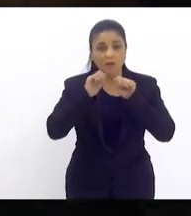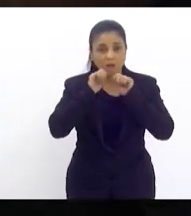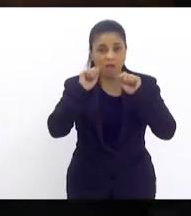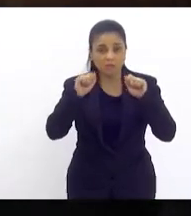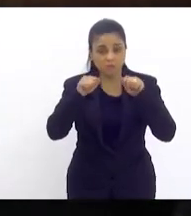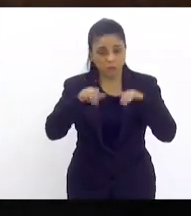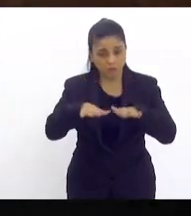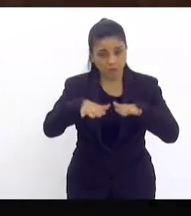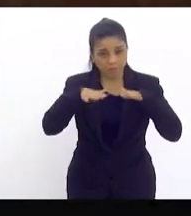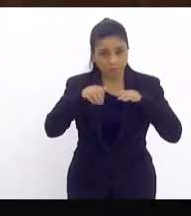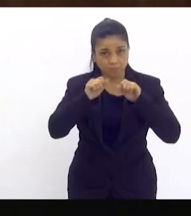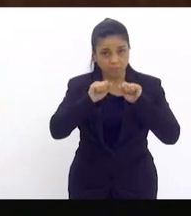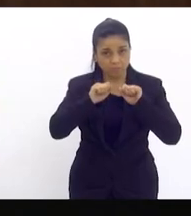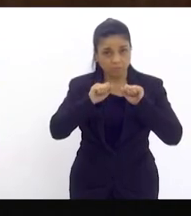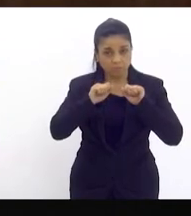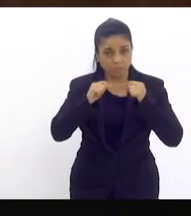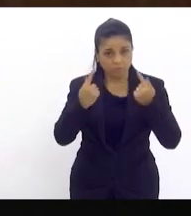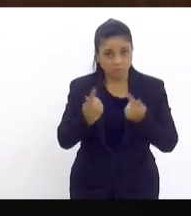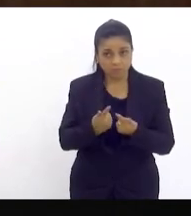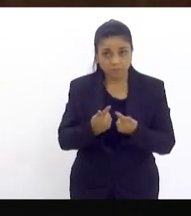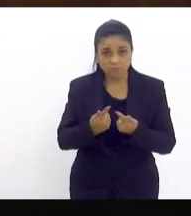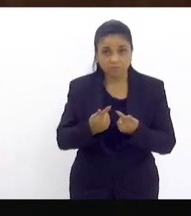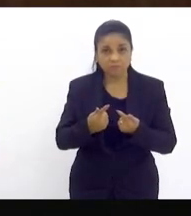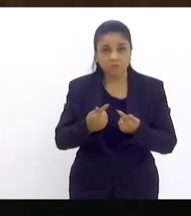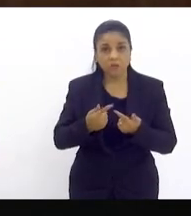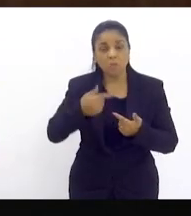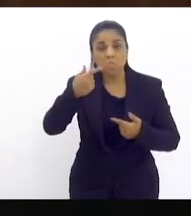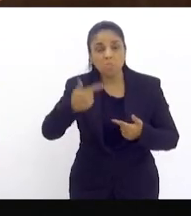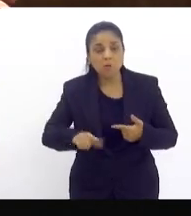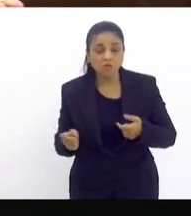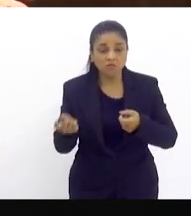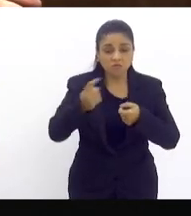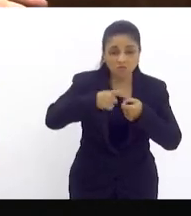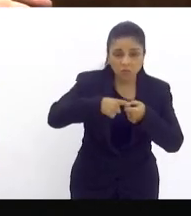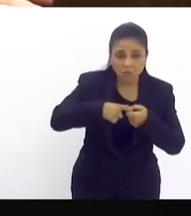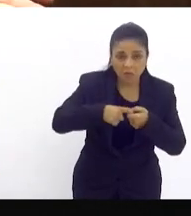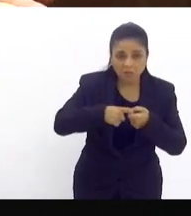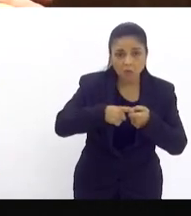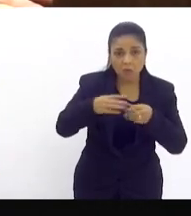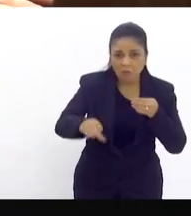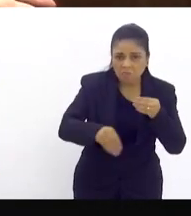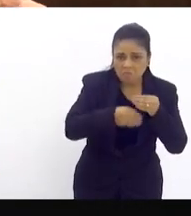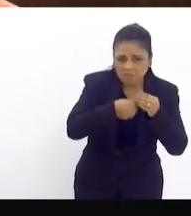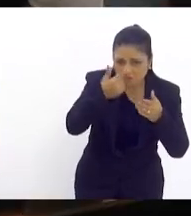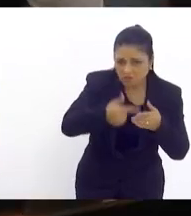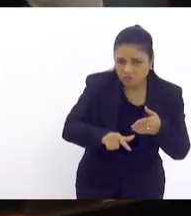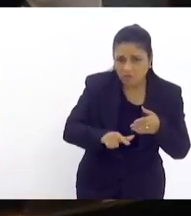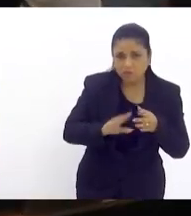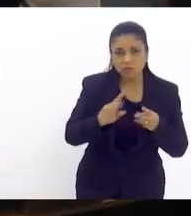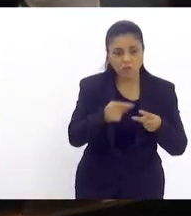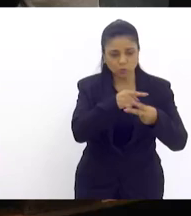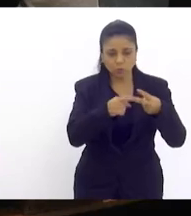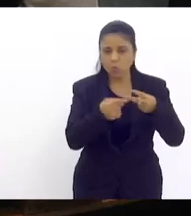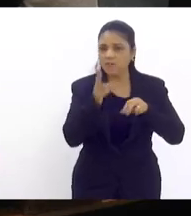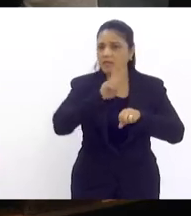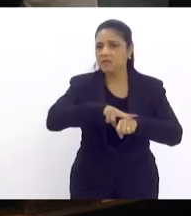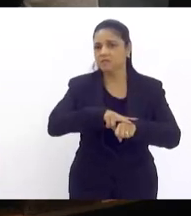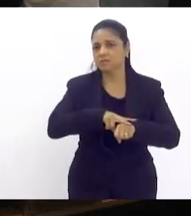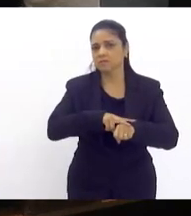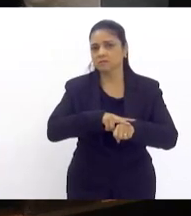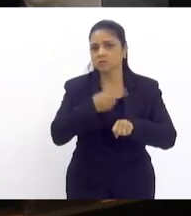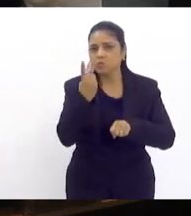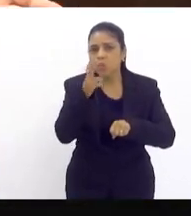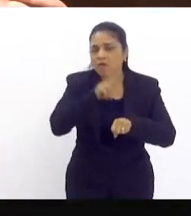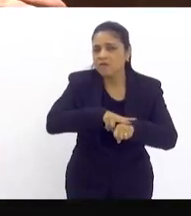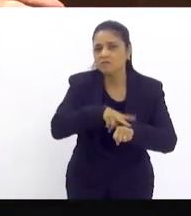já que vai voltar pode emendar de novo olha não pode porque já veio duas vezes porque